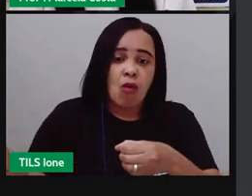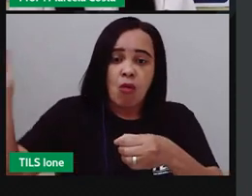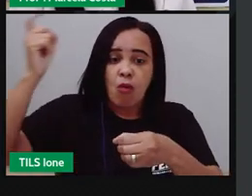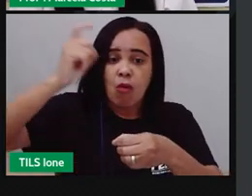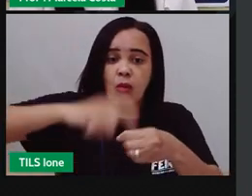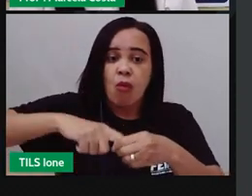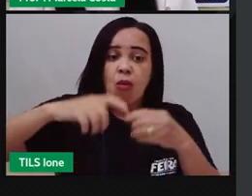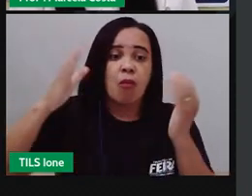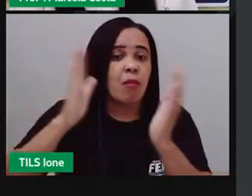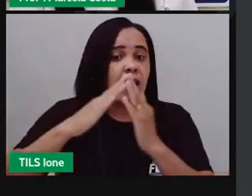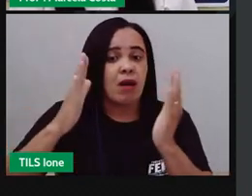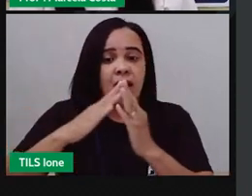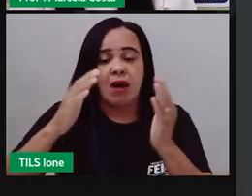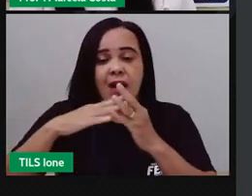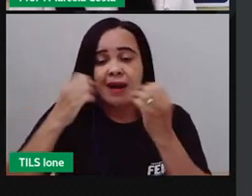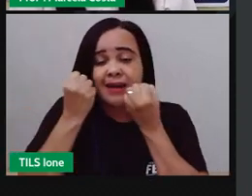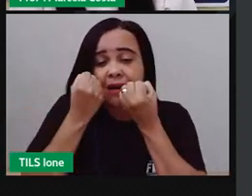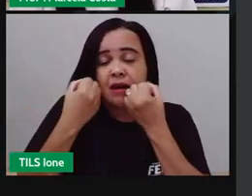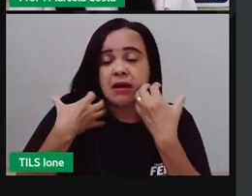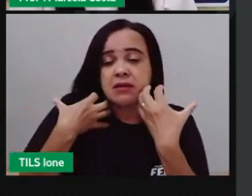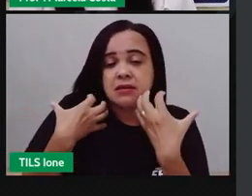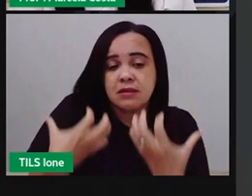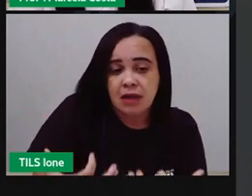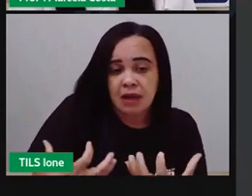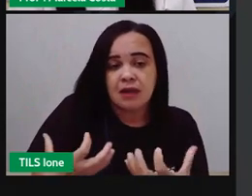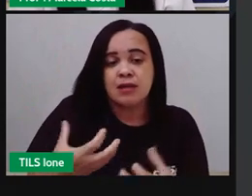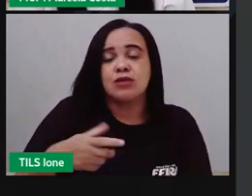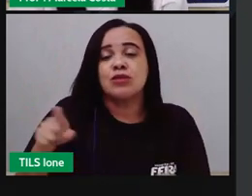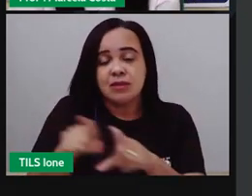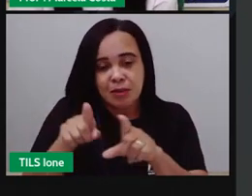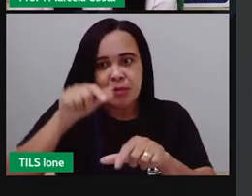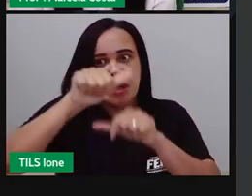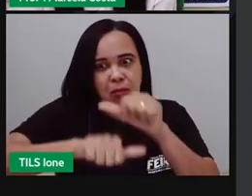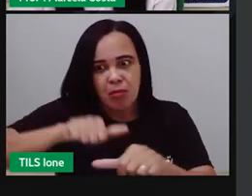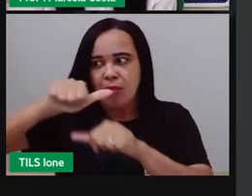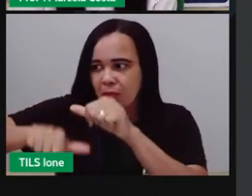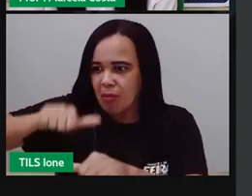passeio. E mais cansado ainda de tanto mudar de corpo.